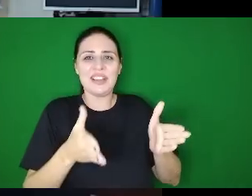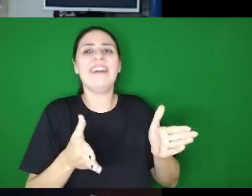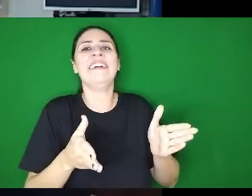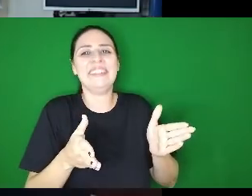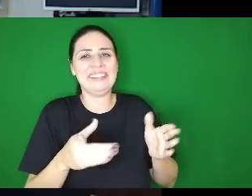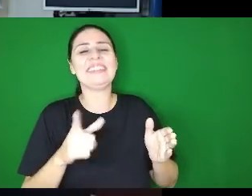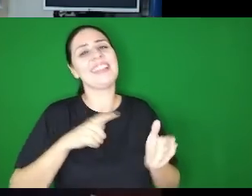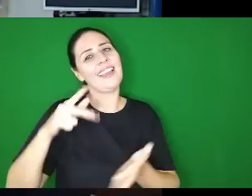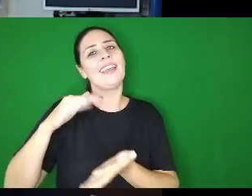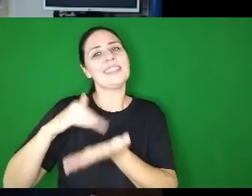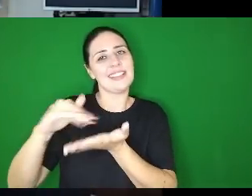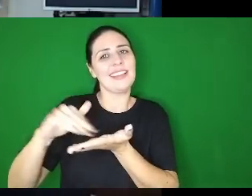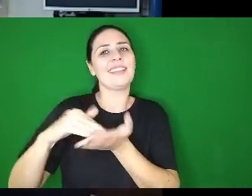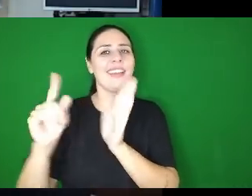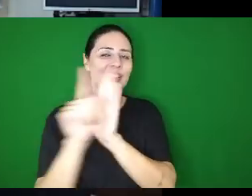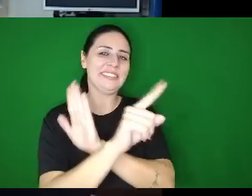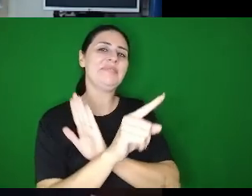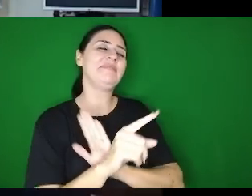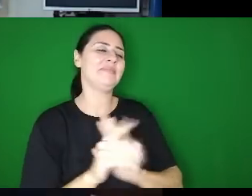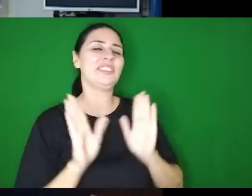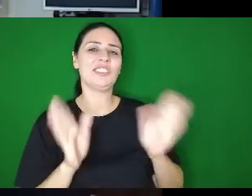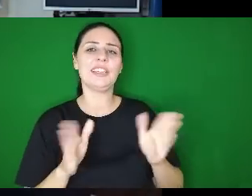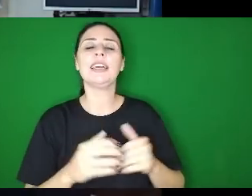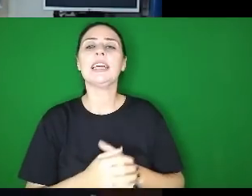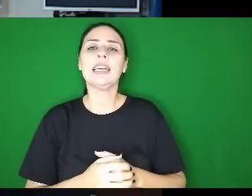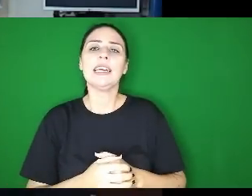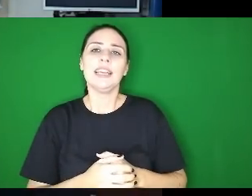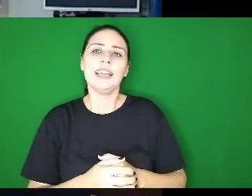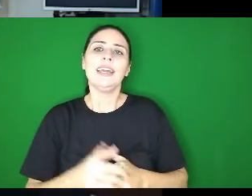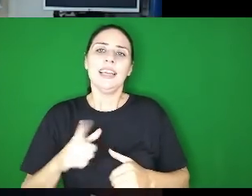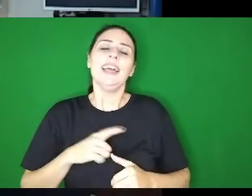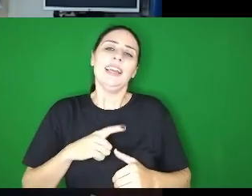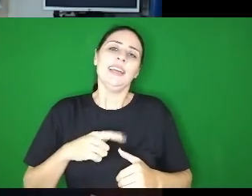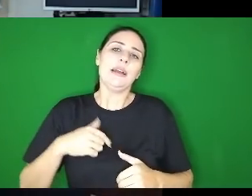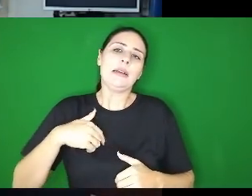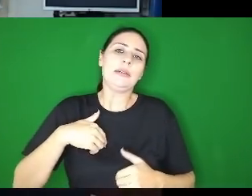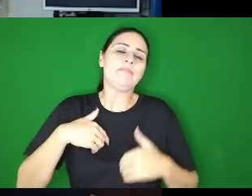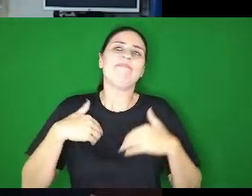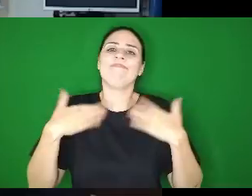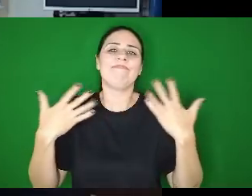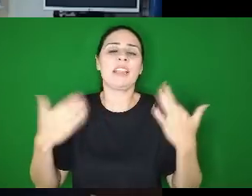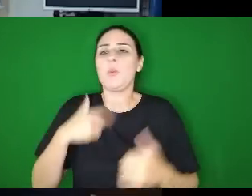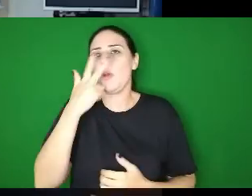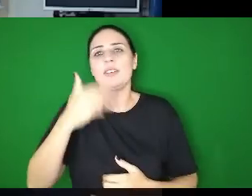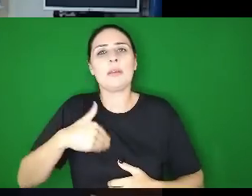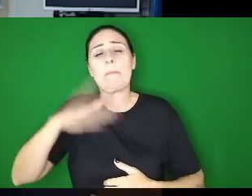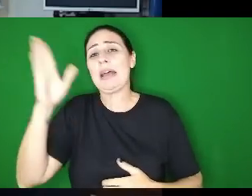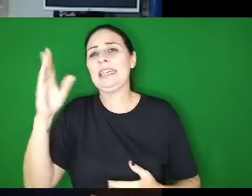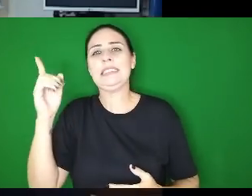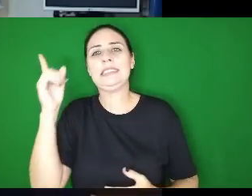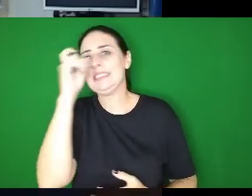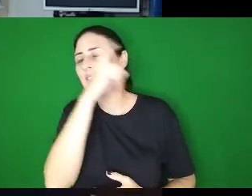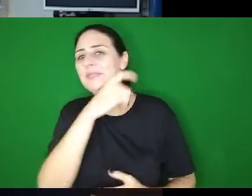anterior da Adriana, né? Que o grande... Eu acho que uma das grandes questões que